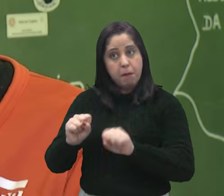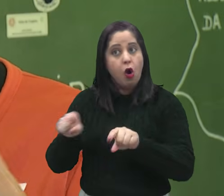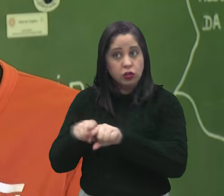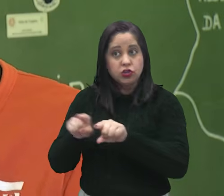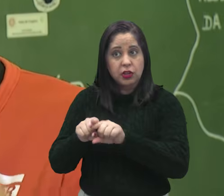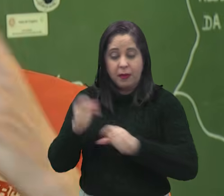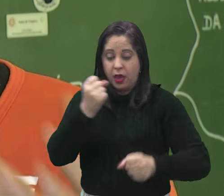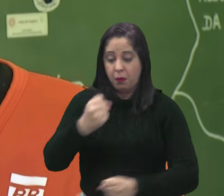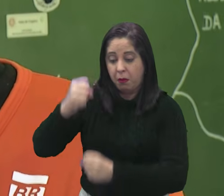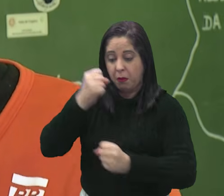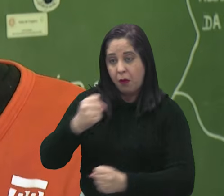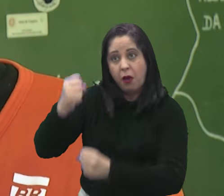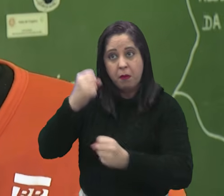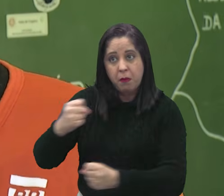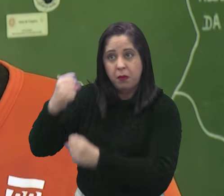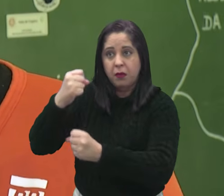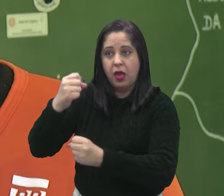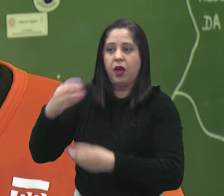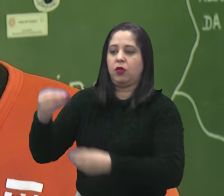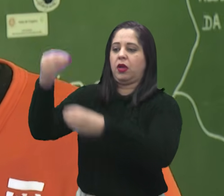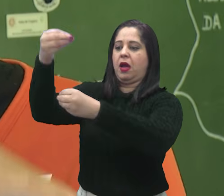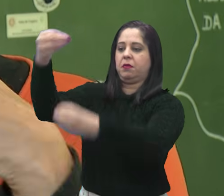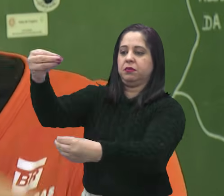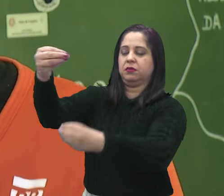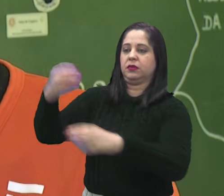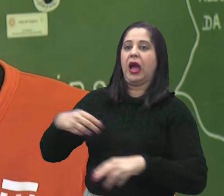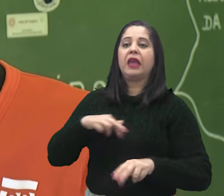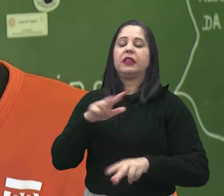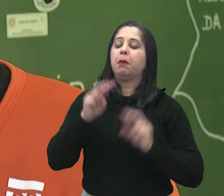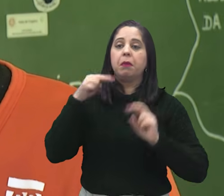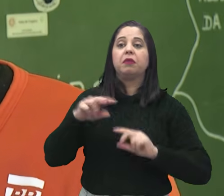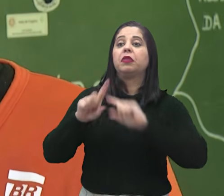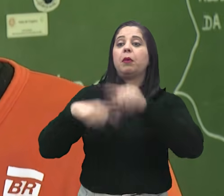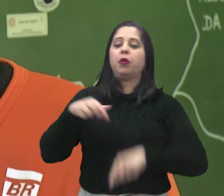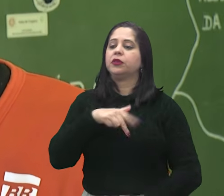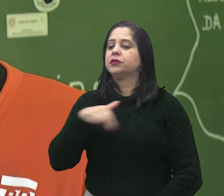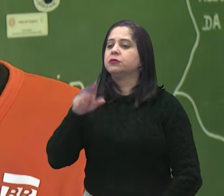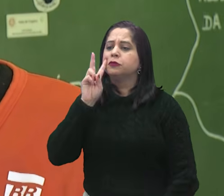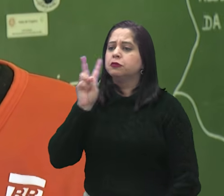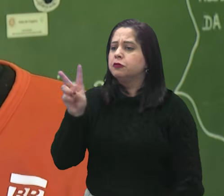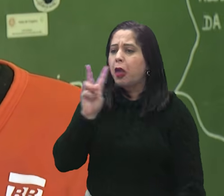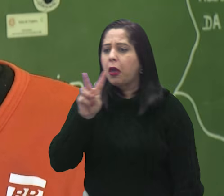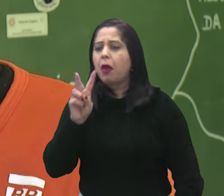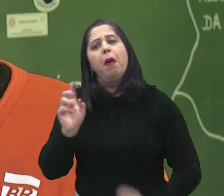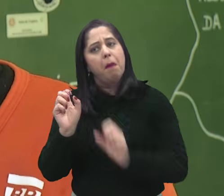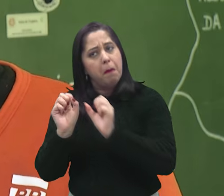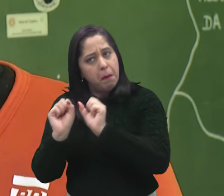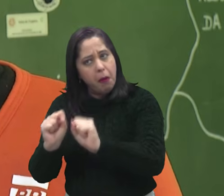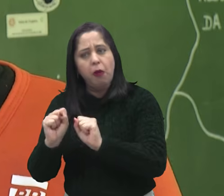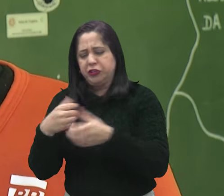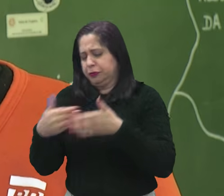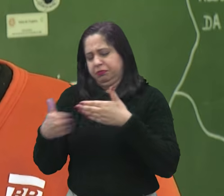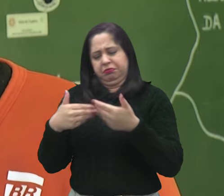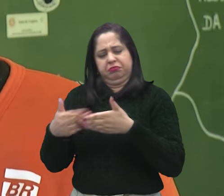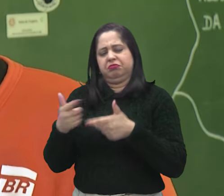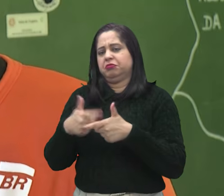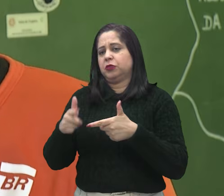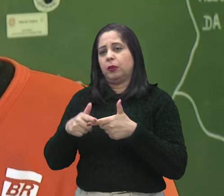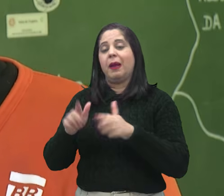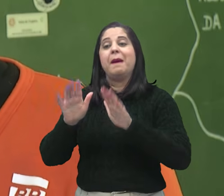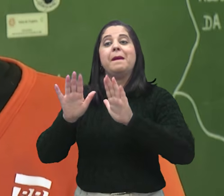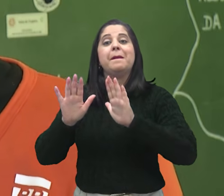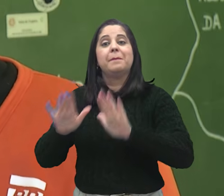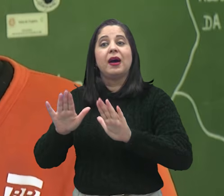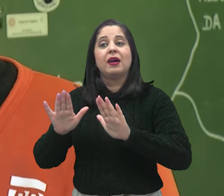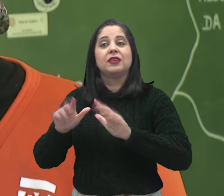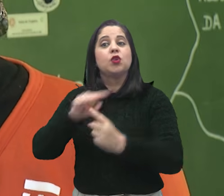poderia fazer e pensar sem problemas nenhum e estaria ainda dentro da proposta de um ecomuseu, sem problemas.